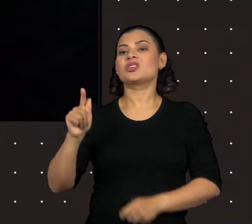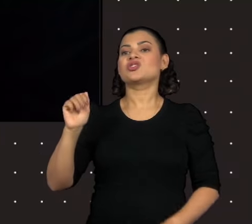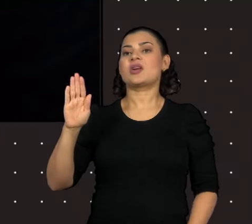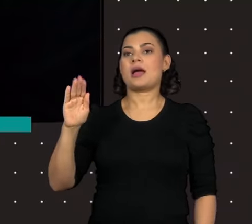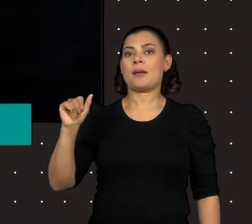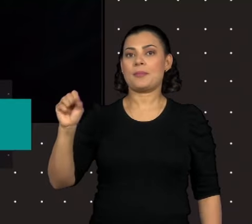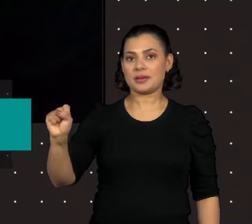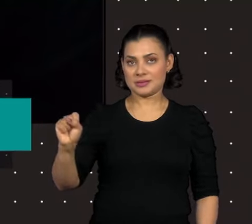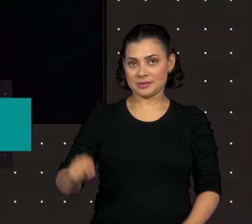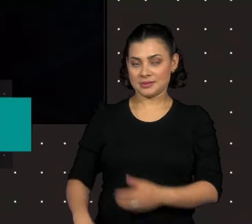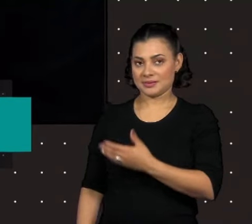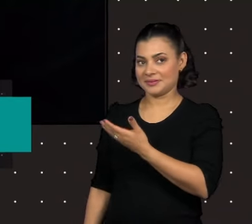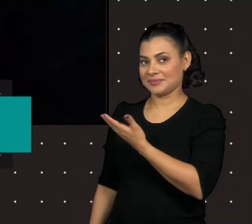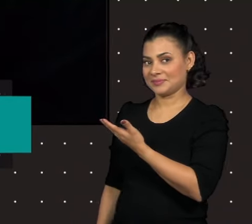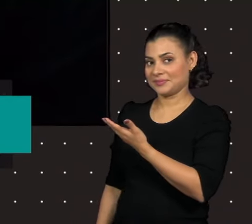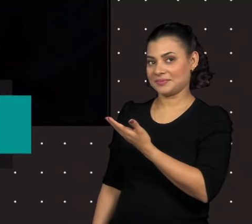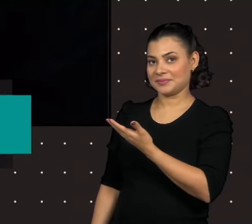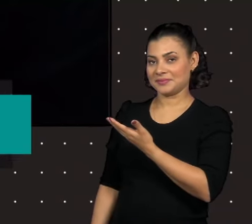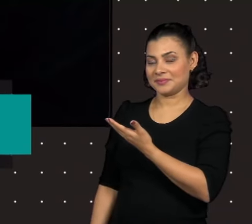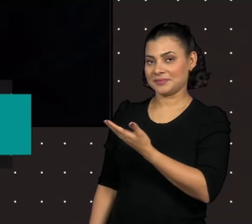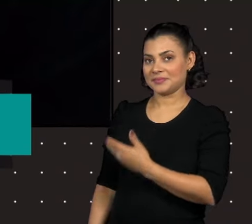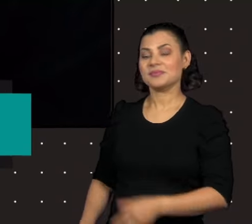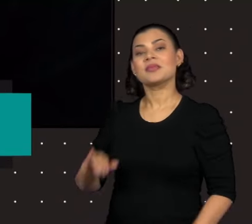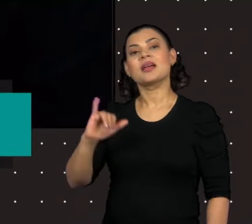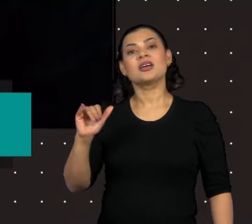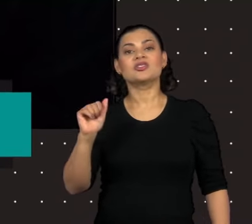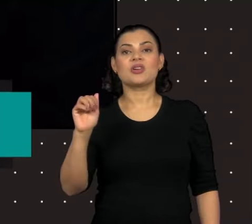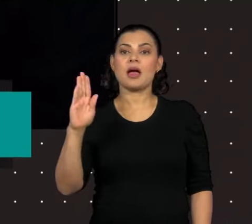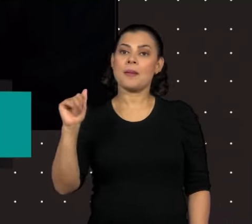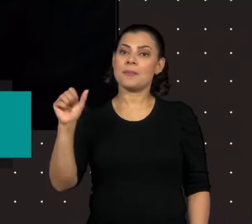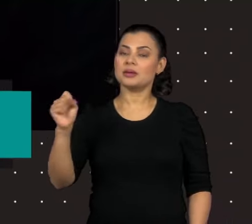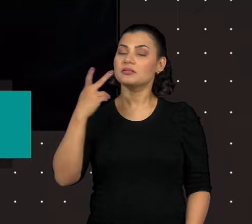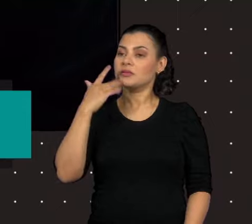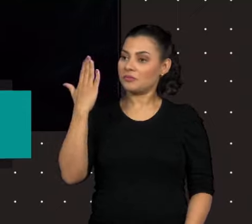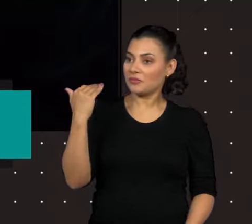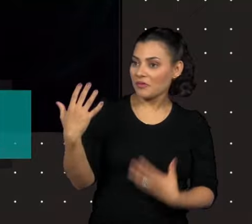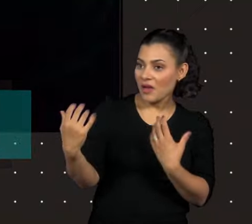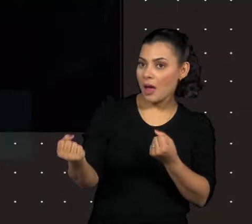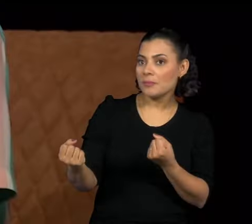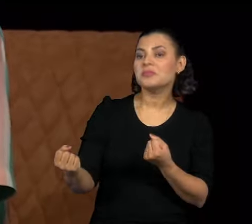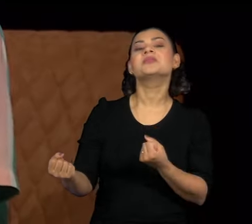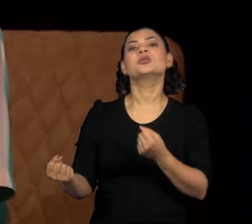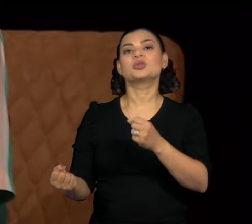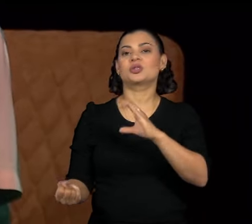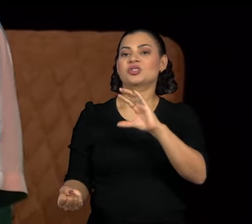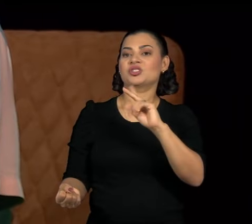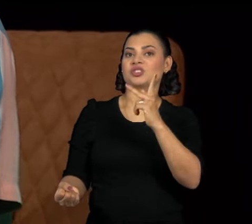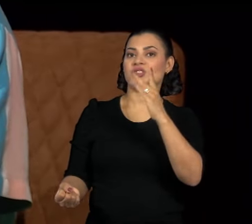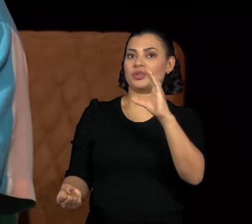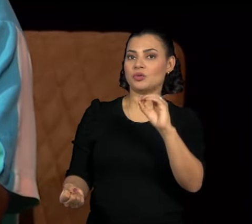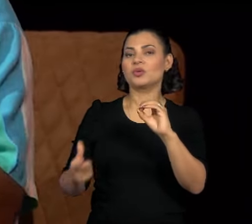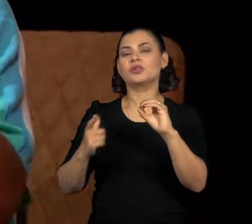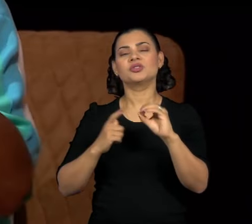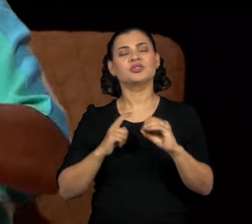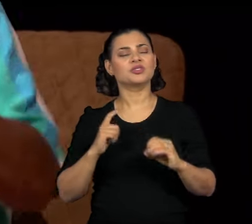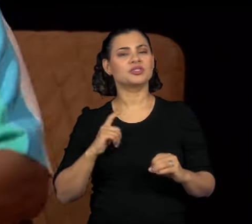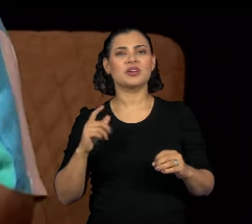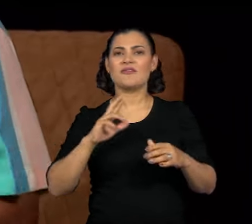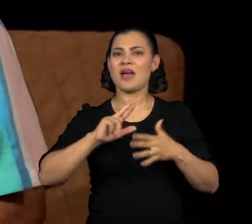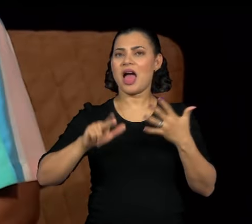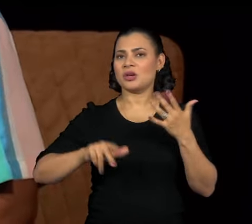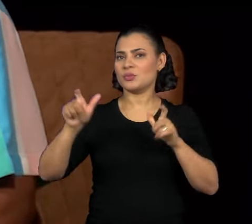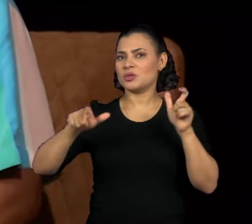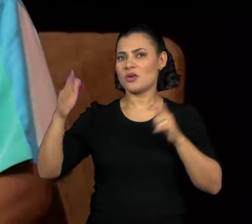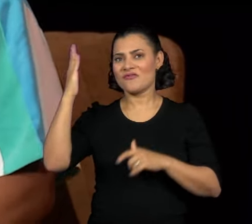estava aqui. Aí ele falava, Chicória, vamos não sei onde. Aí tinha os Mano Velho e Mano Novo, o pessoal bem